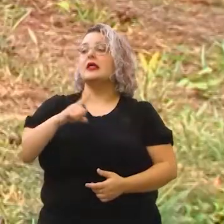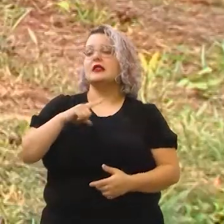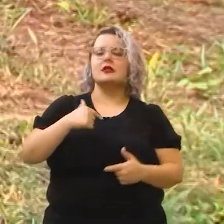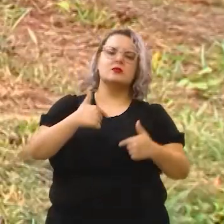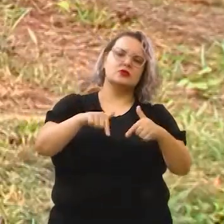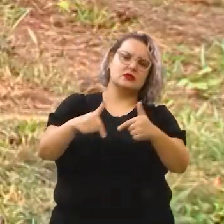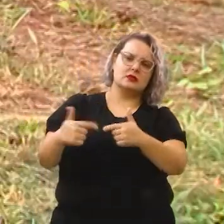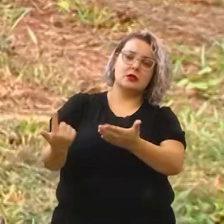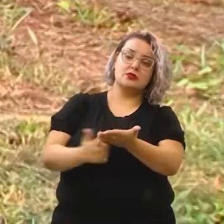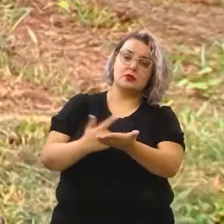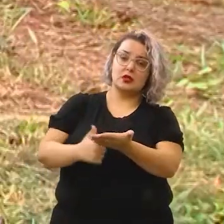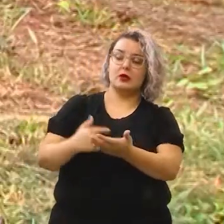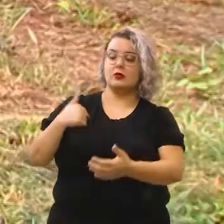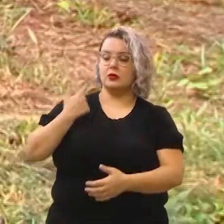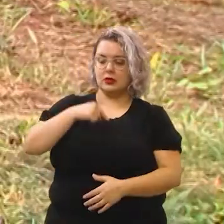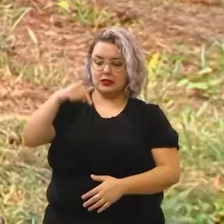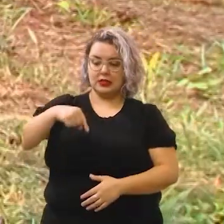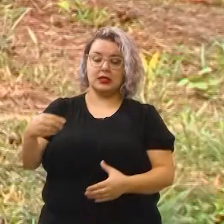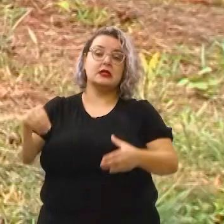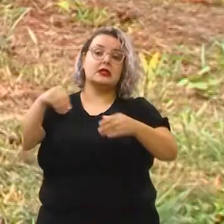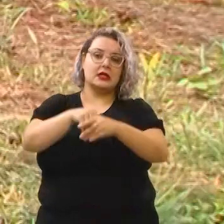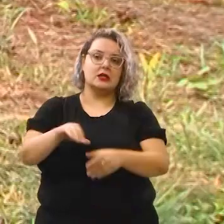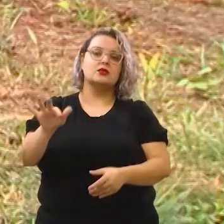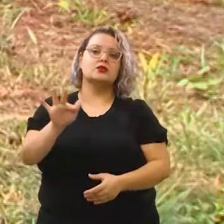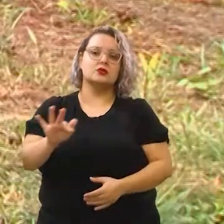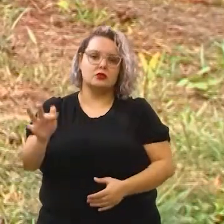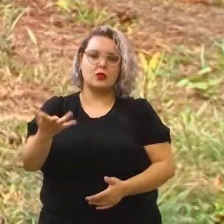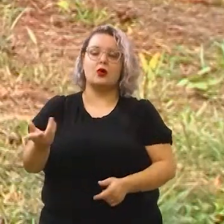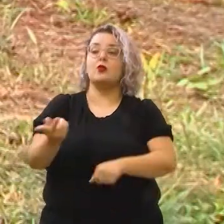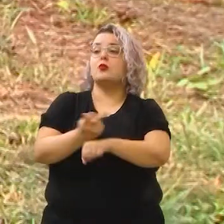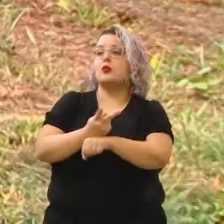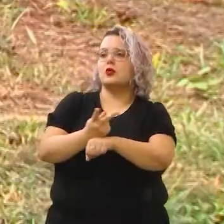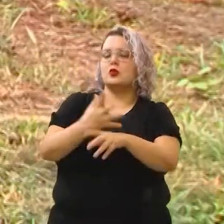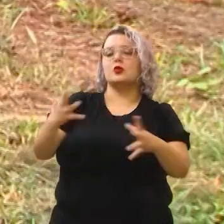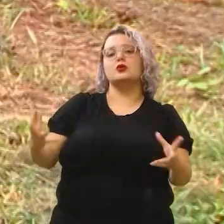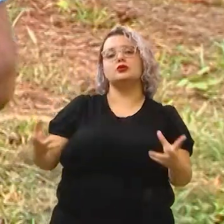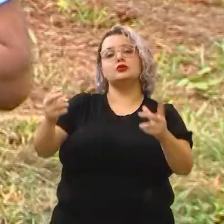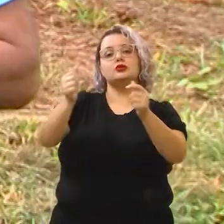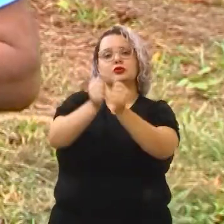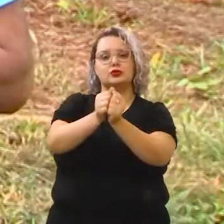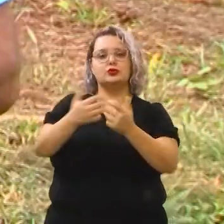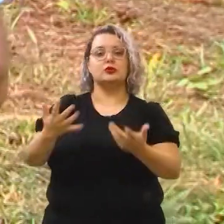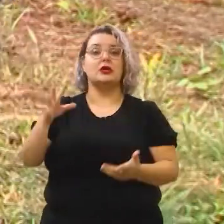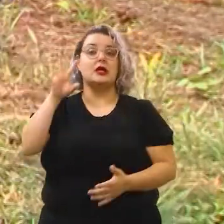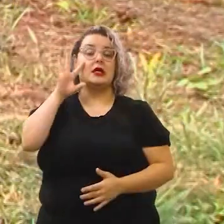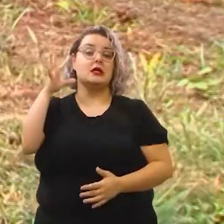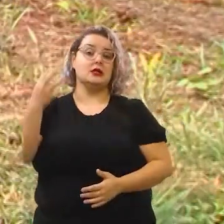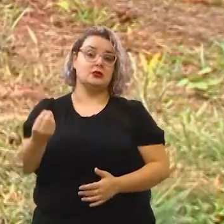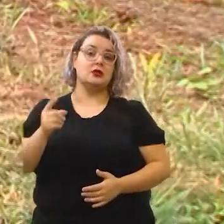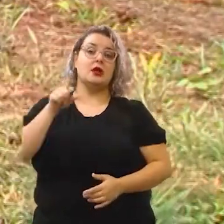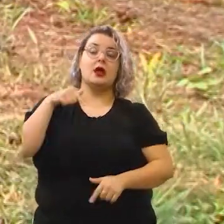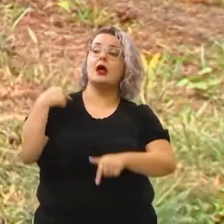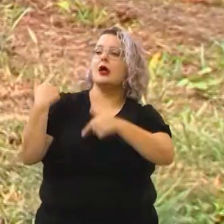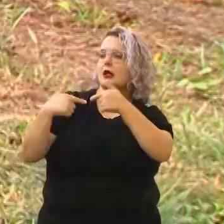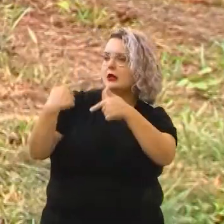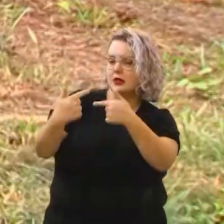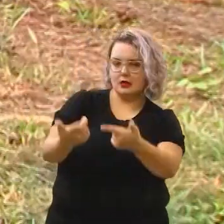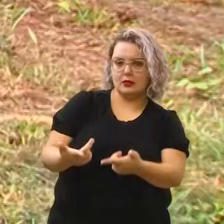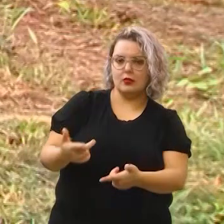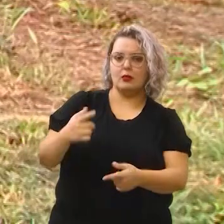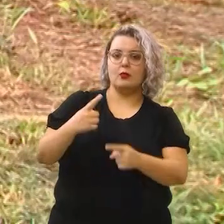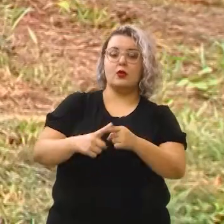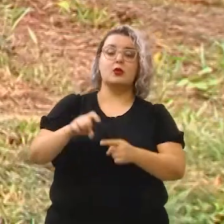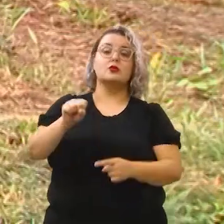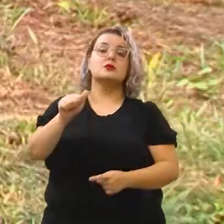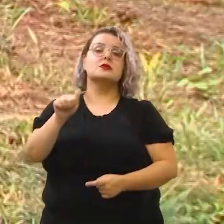na literatura, como a gente está numa universidade, a gente procura aliar esse conhecimento que é tradicional,